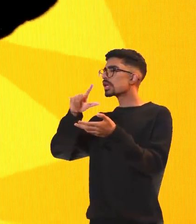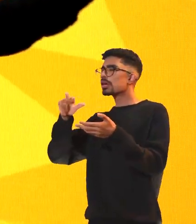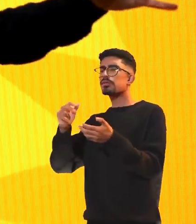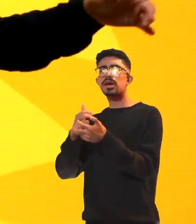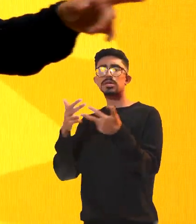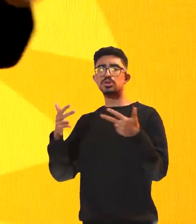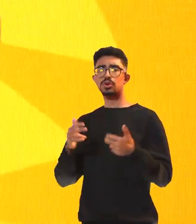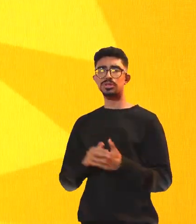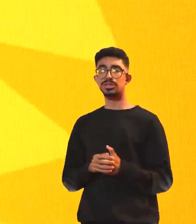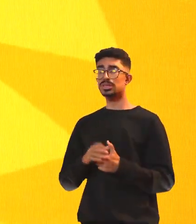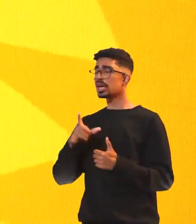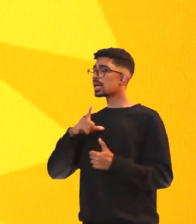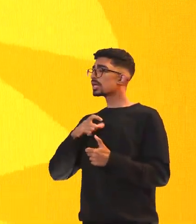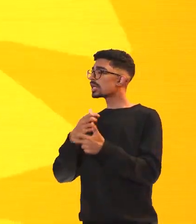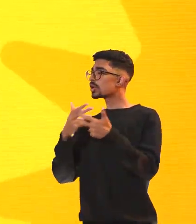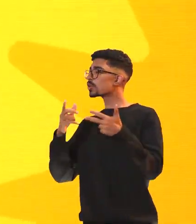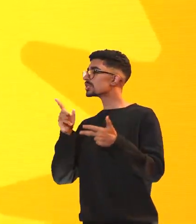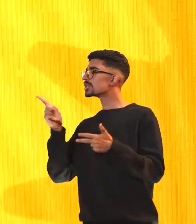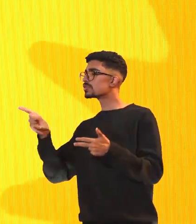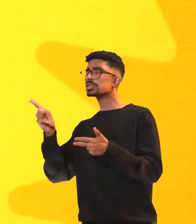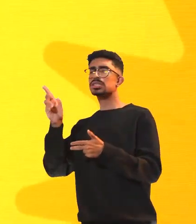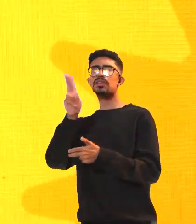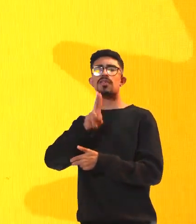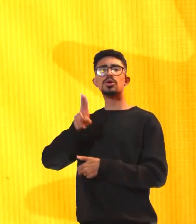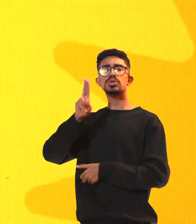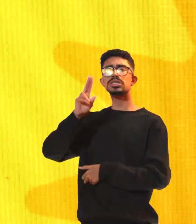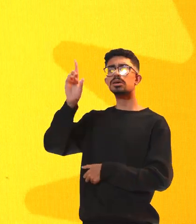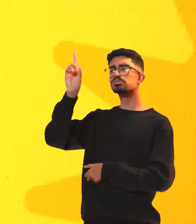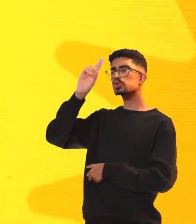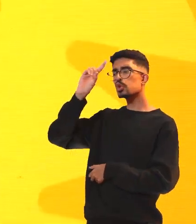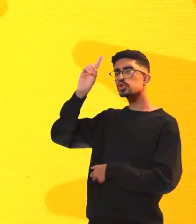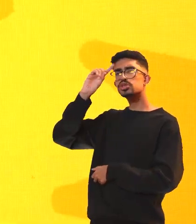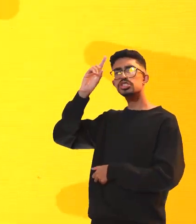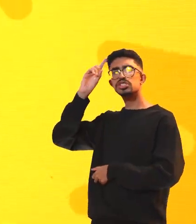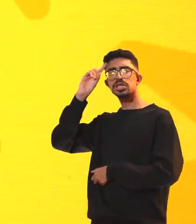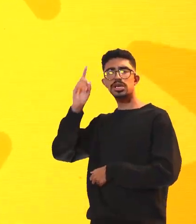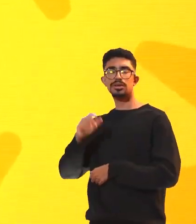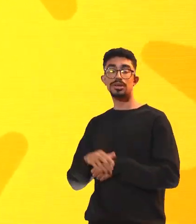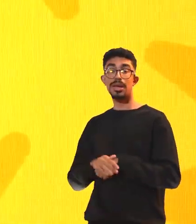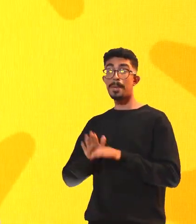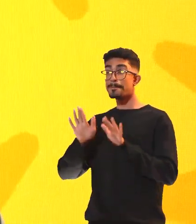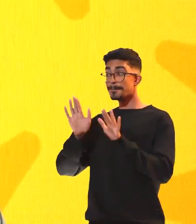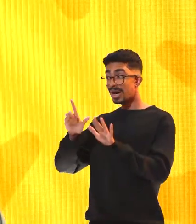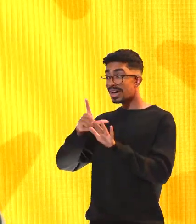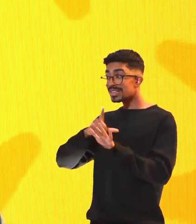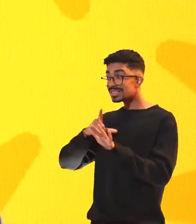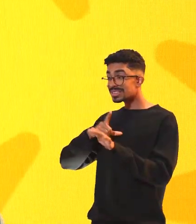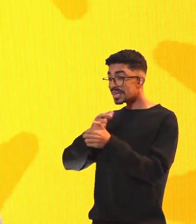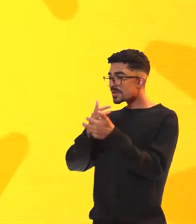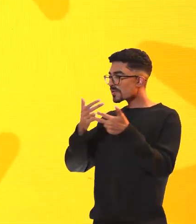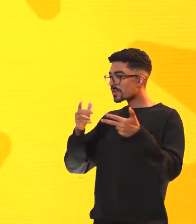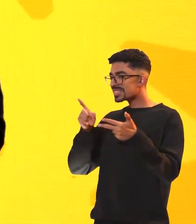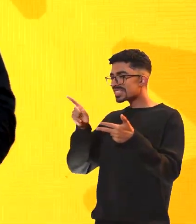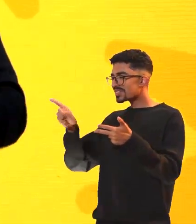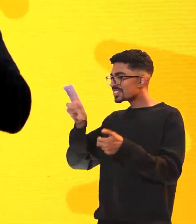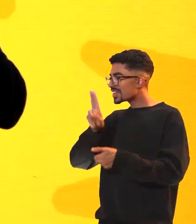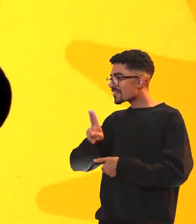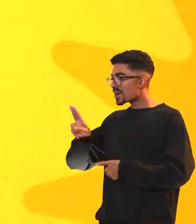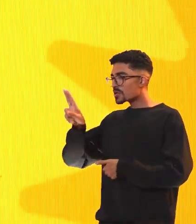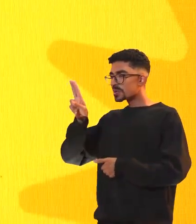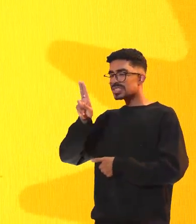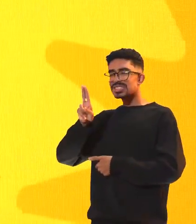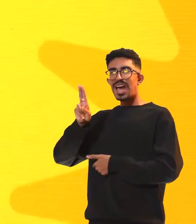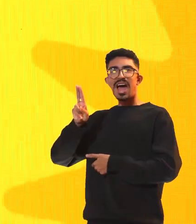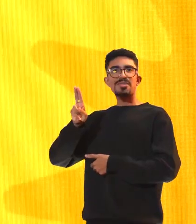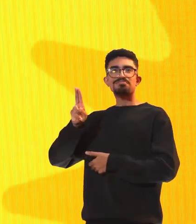uso do dia a dia, mas existem utensílios para fins especiais. Vasos honrosos para momentos especiais. E ele